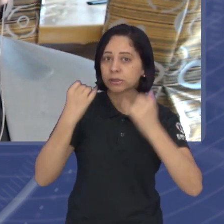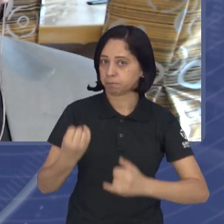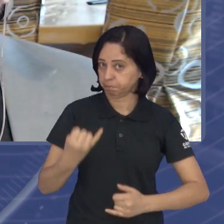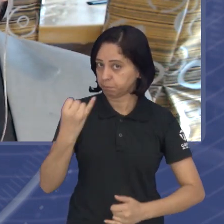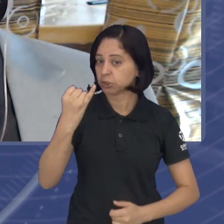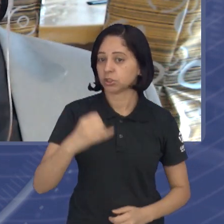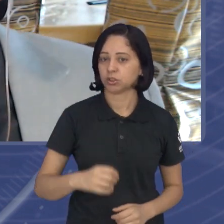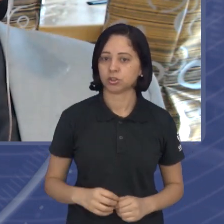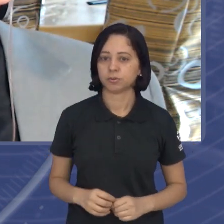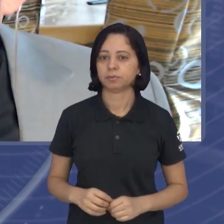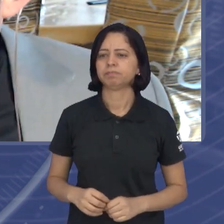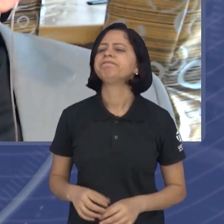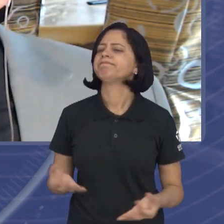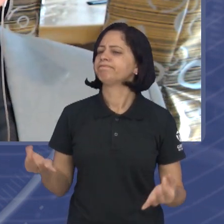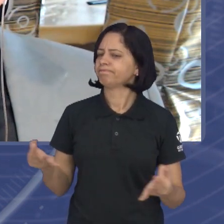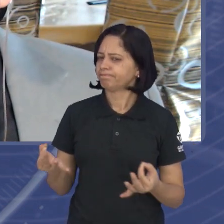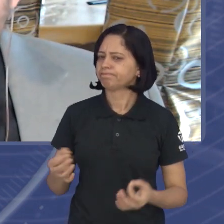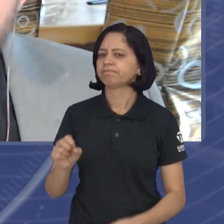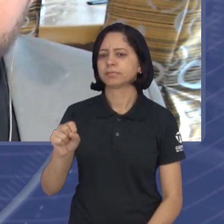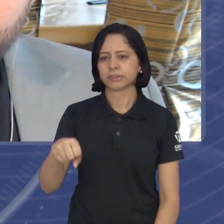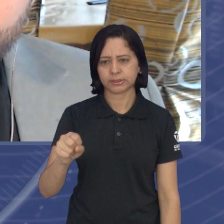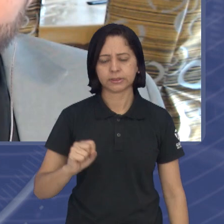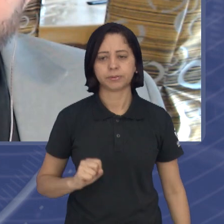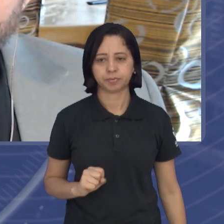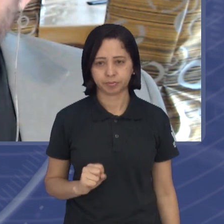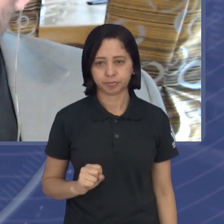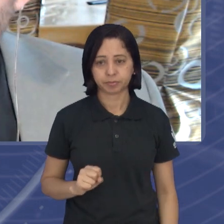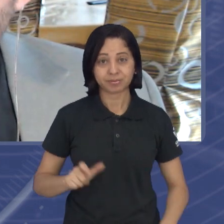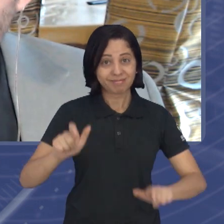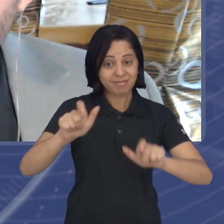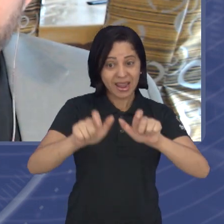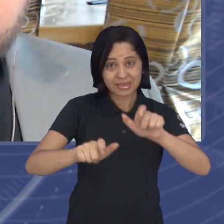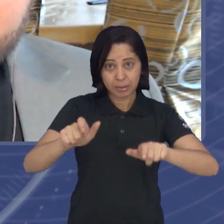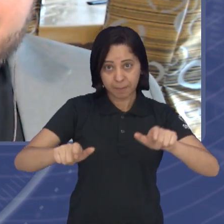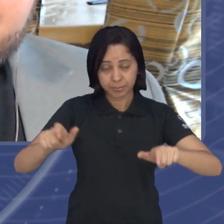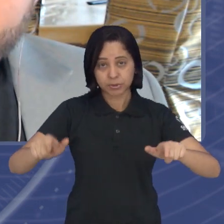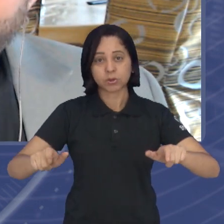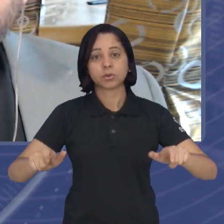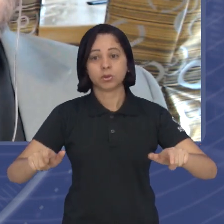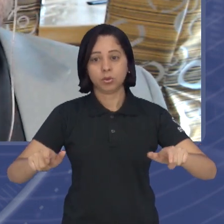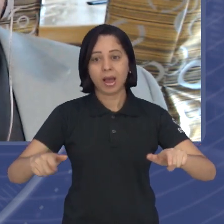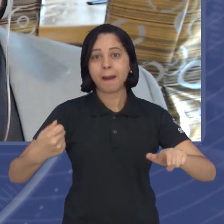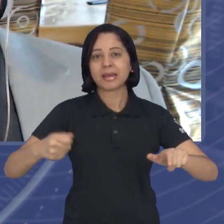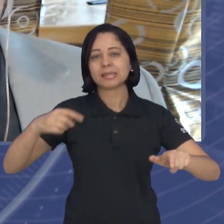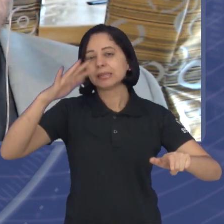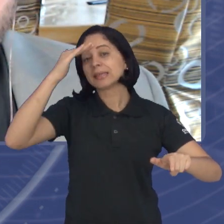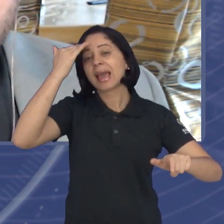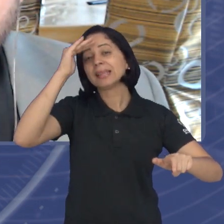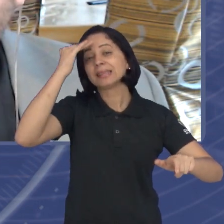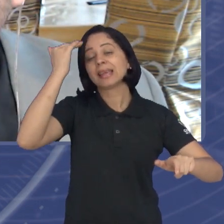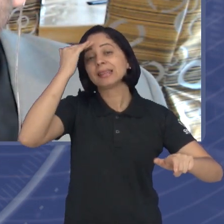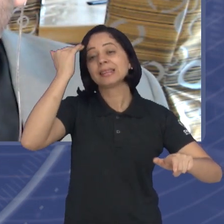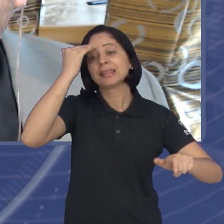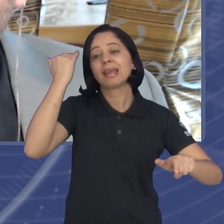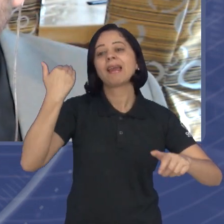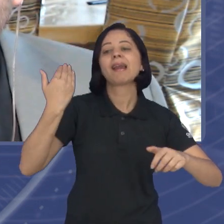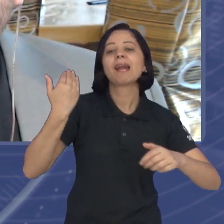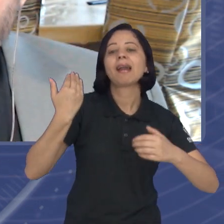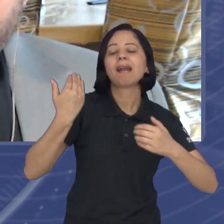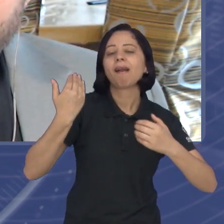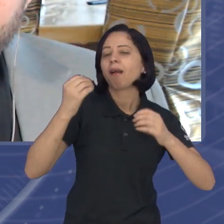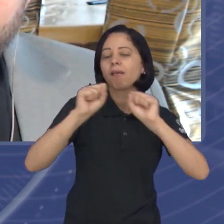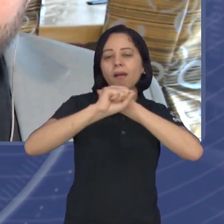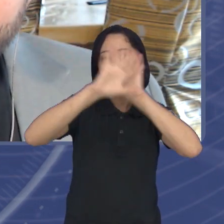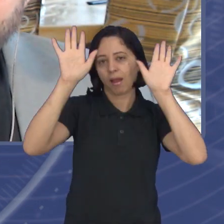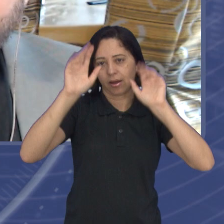Perfeito. As pessoas precisam entender, né, que como